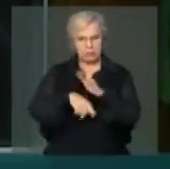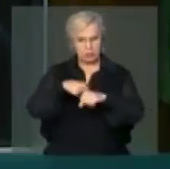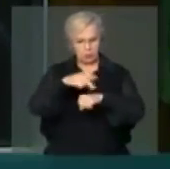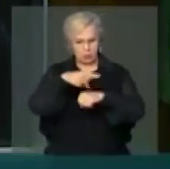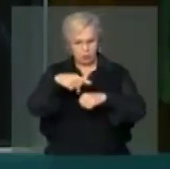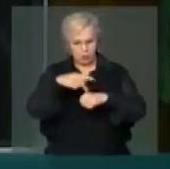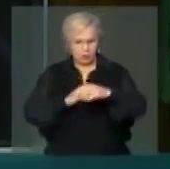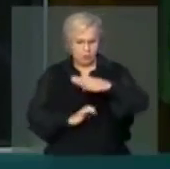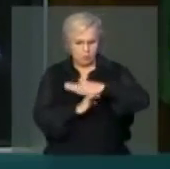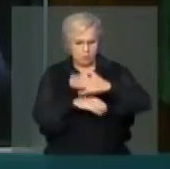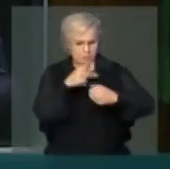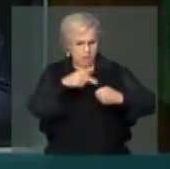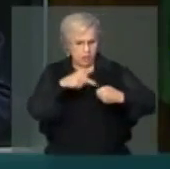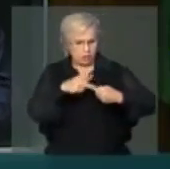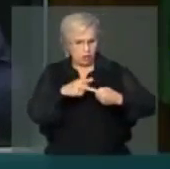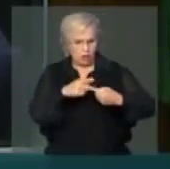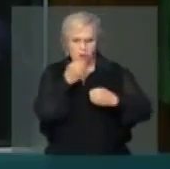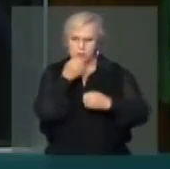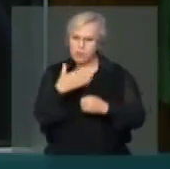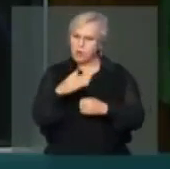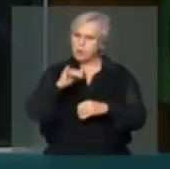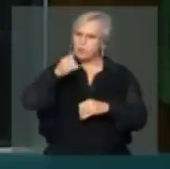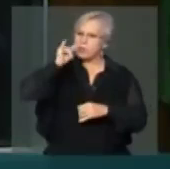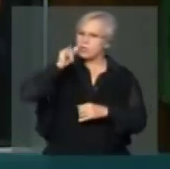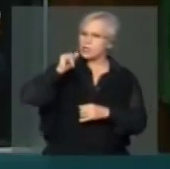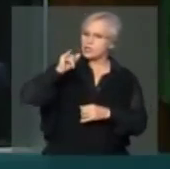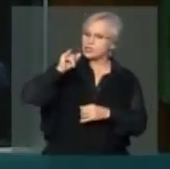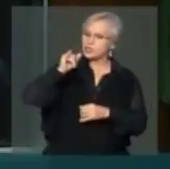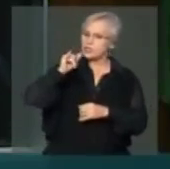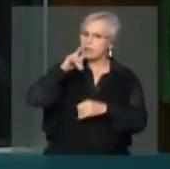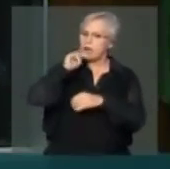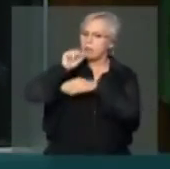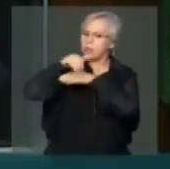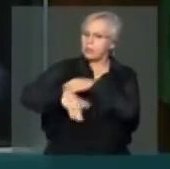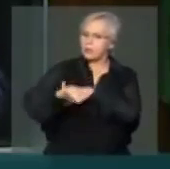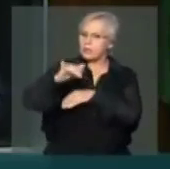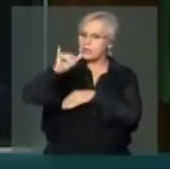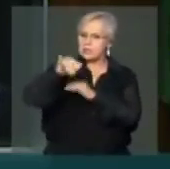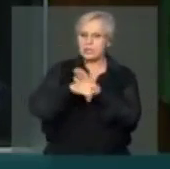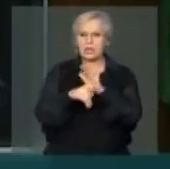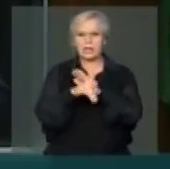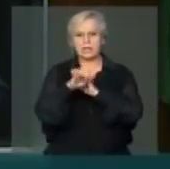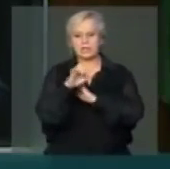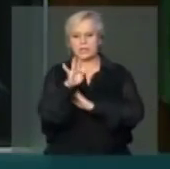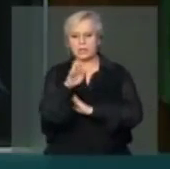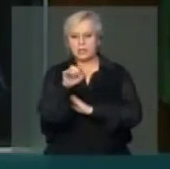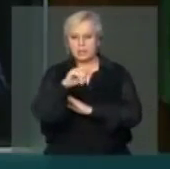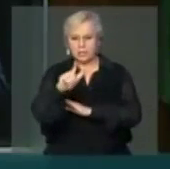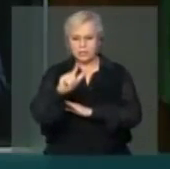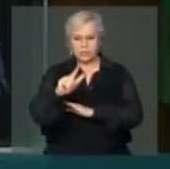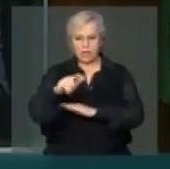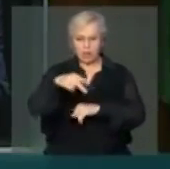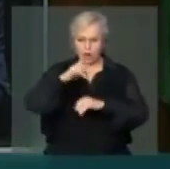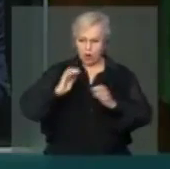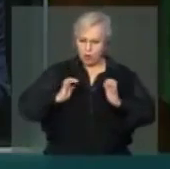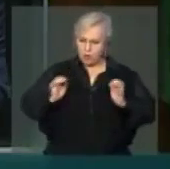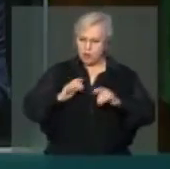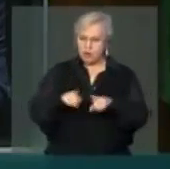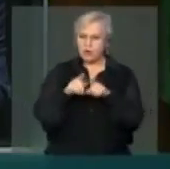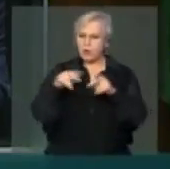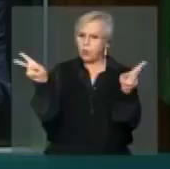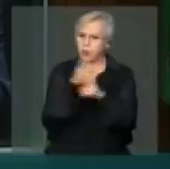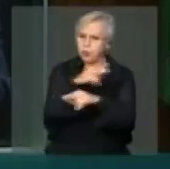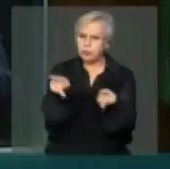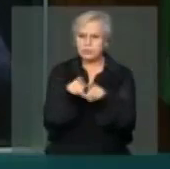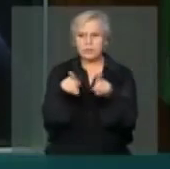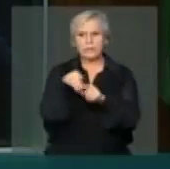um país rico na energia hidrelétrica, somos um país rico no etanol, somos um país rico nos ventos e na